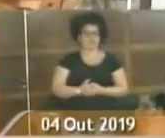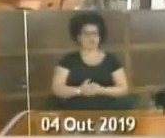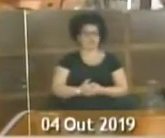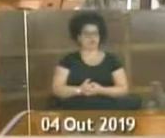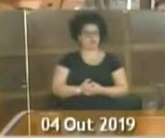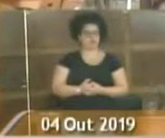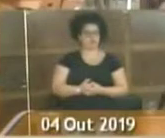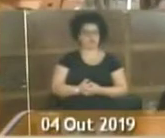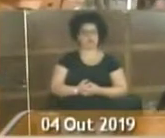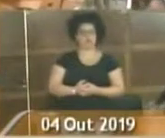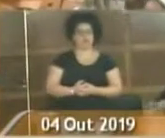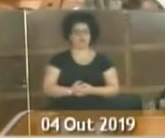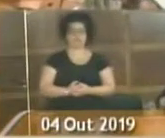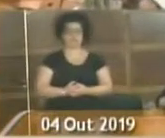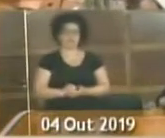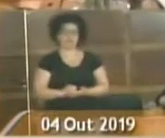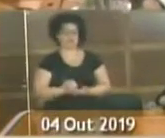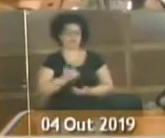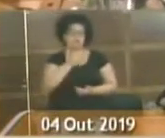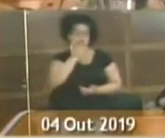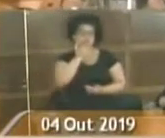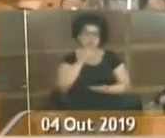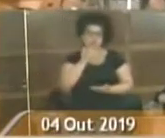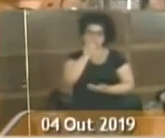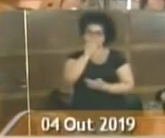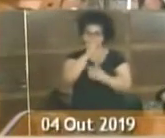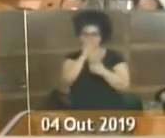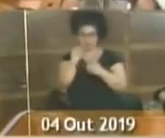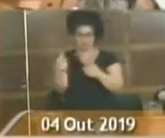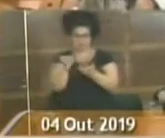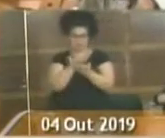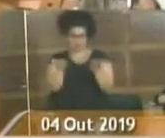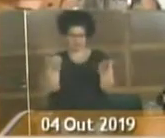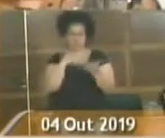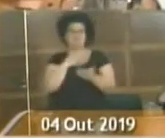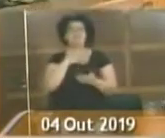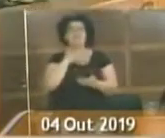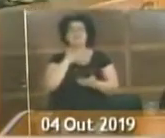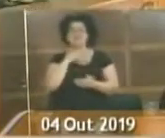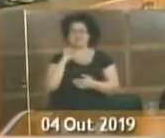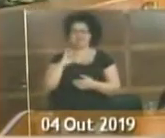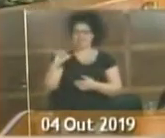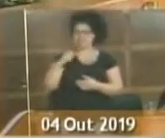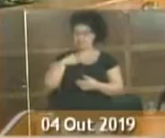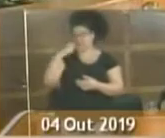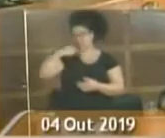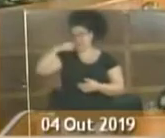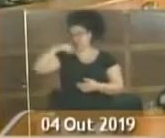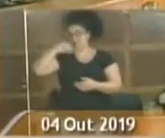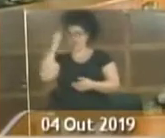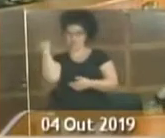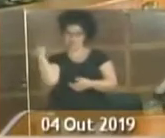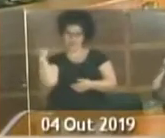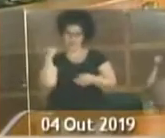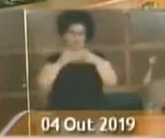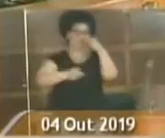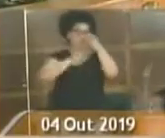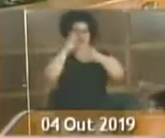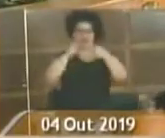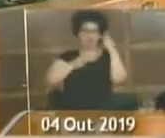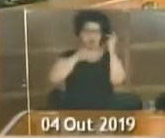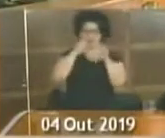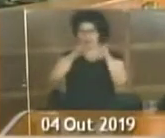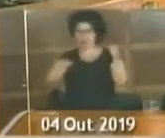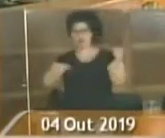Bom dia. Desculpem, mas continuo rouca. Estou saindo de uma gripe, não paro de falar, aí